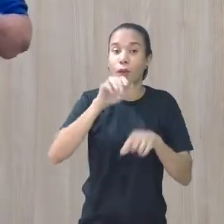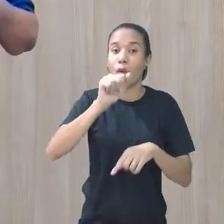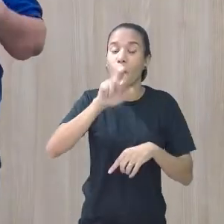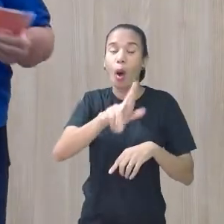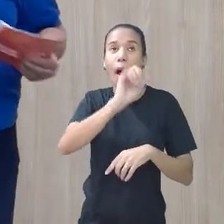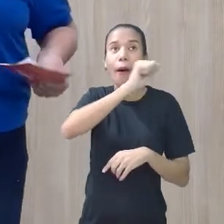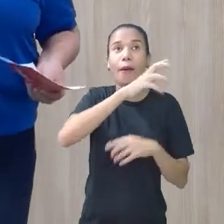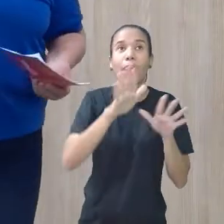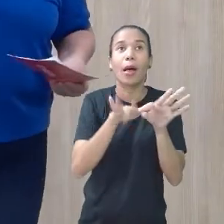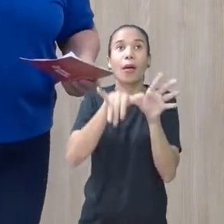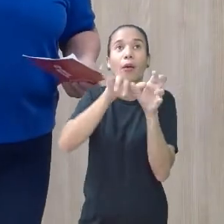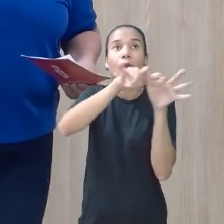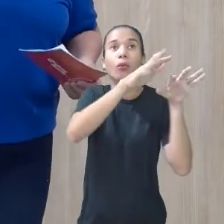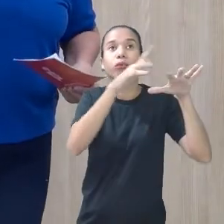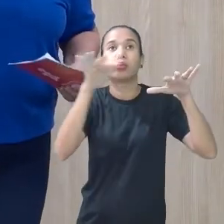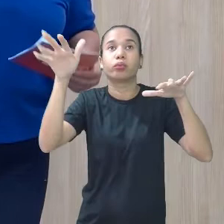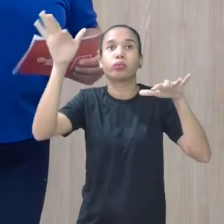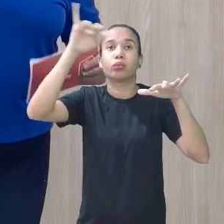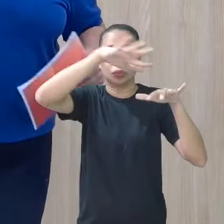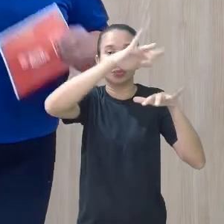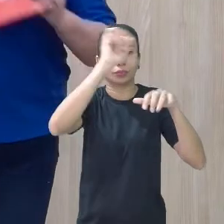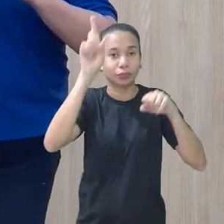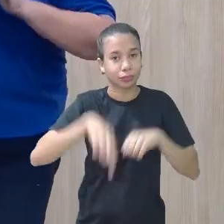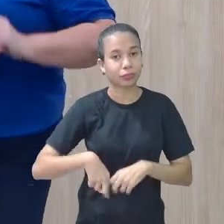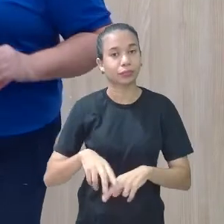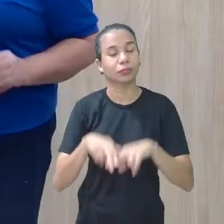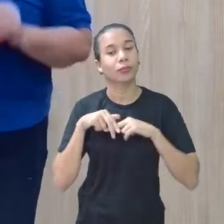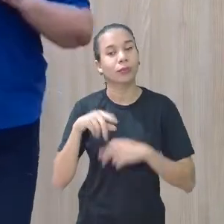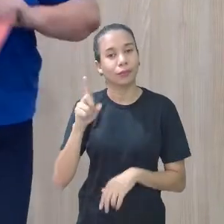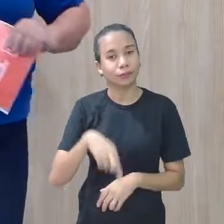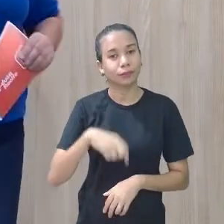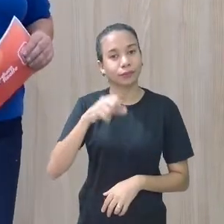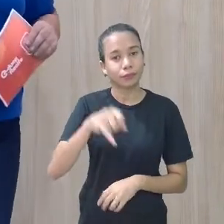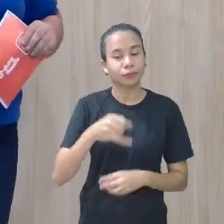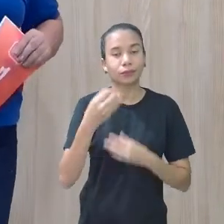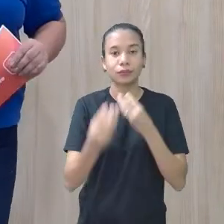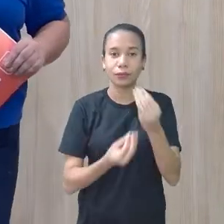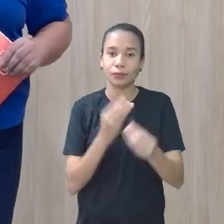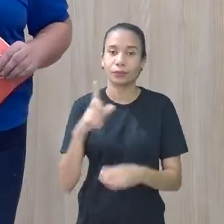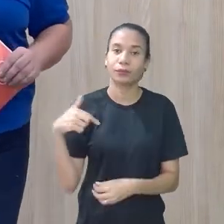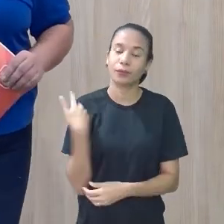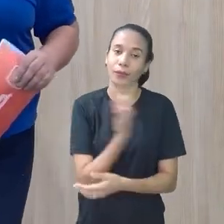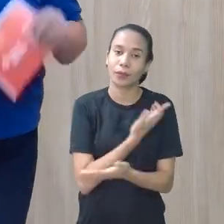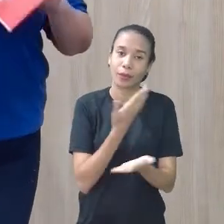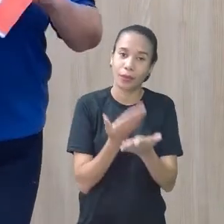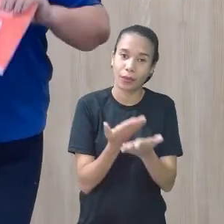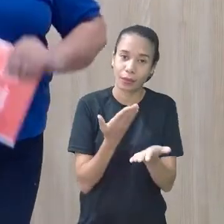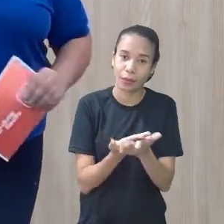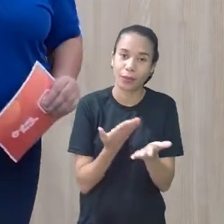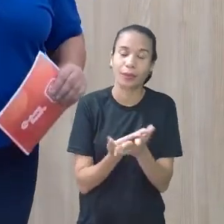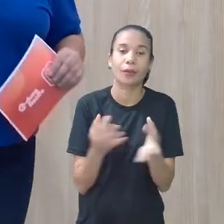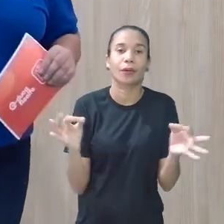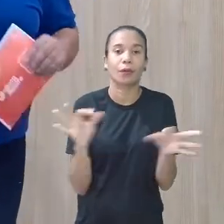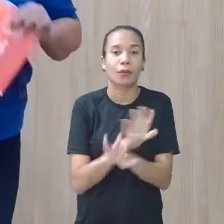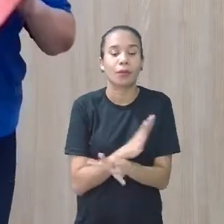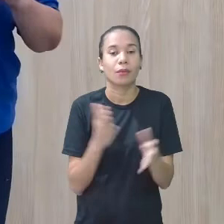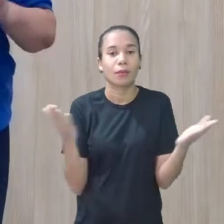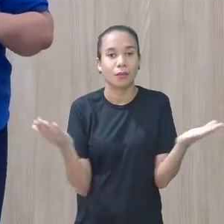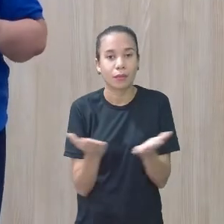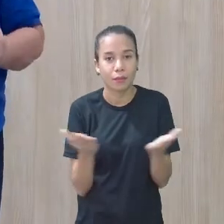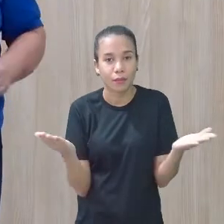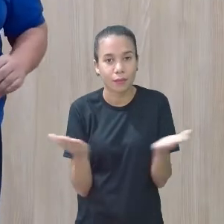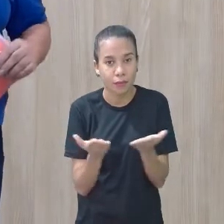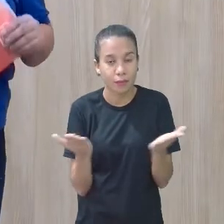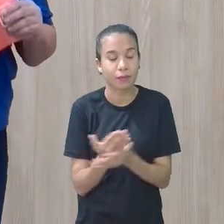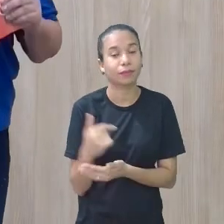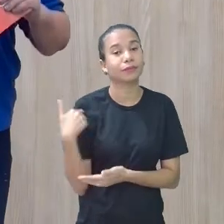né? Alguns animais aí que conseguem voar. Então, aí, a questão da nossa aula, né? A gente está